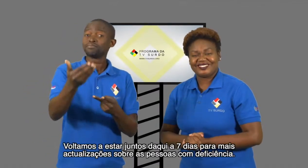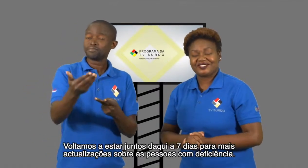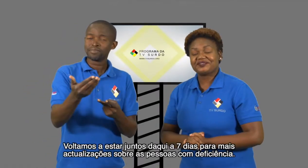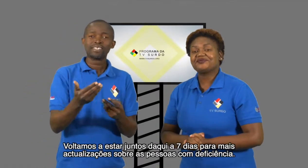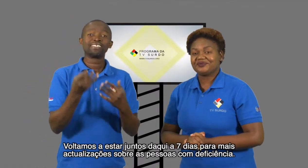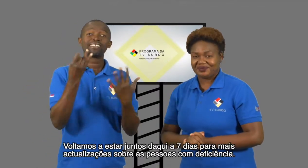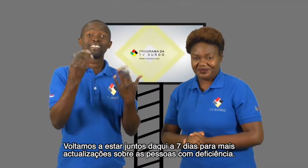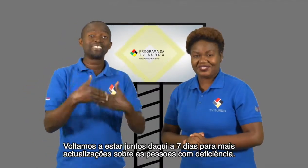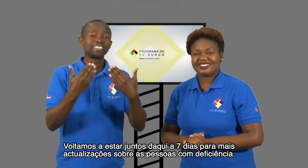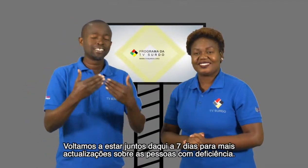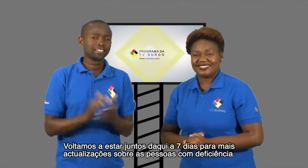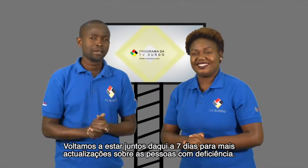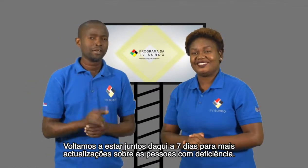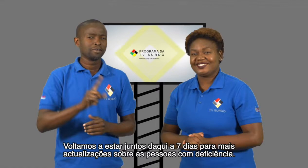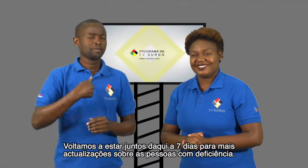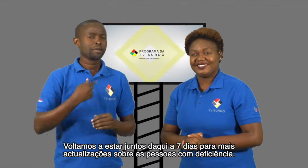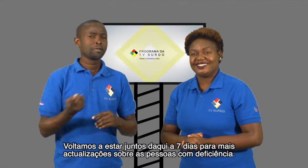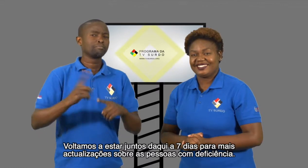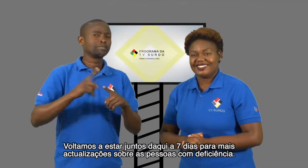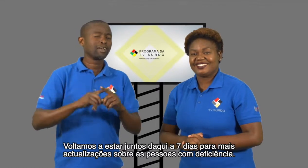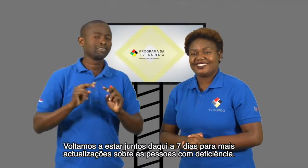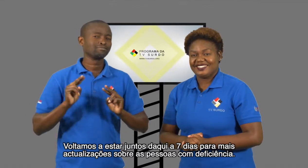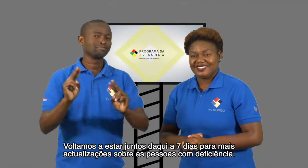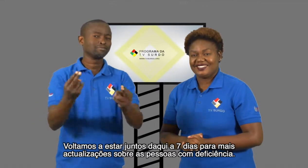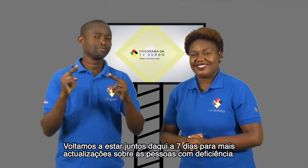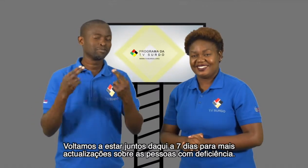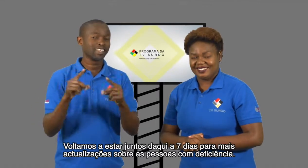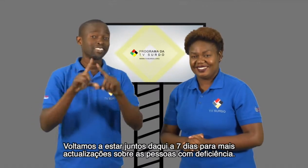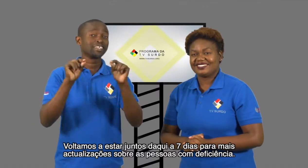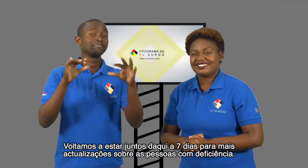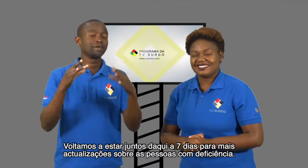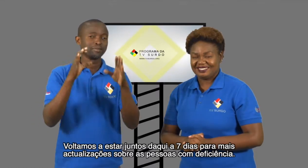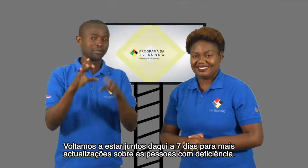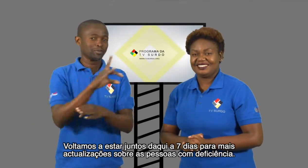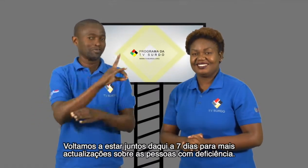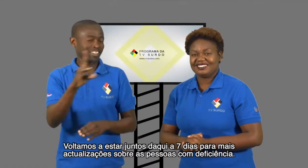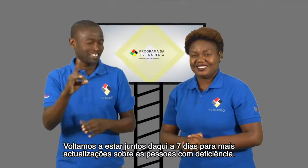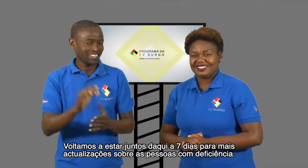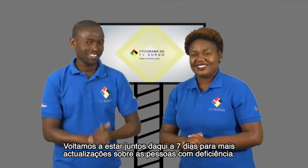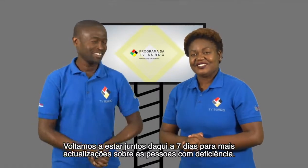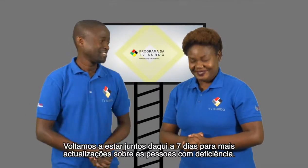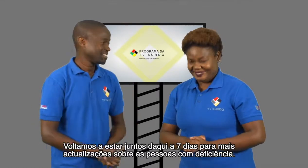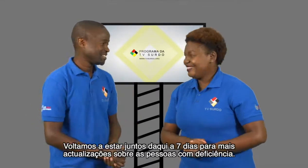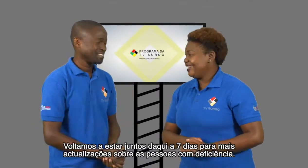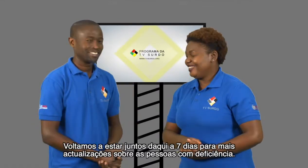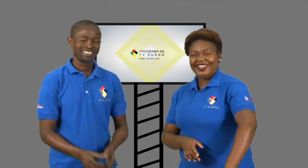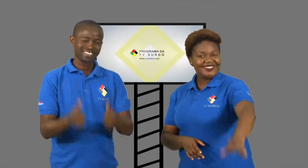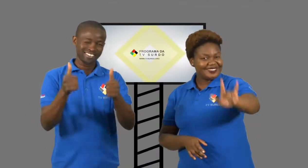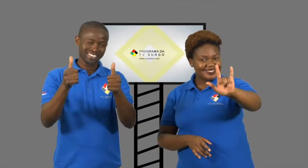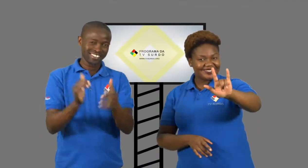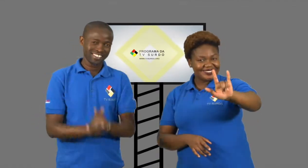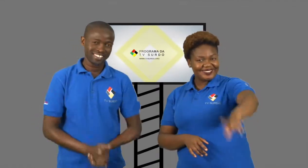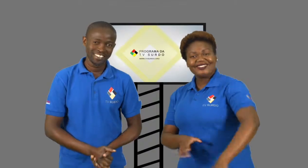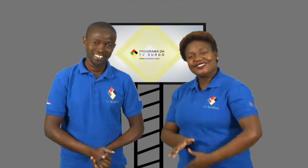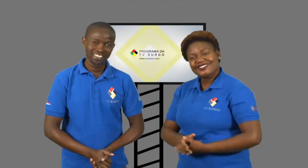Voltamos a estar juntos daqui a sete dias para mais atualizações sobre as pessoas com deficiência.